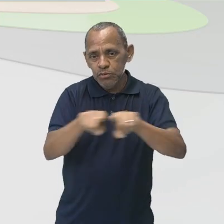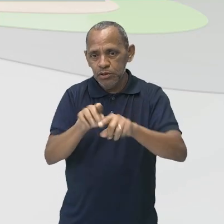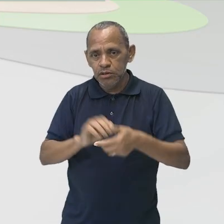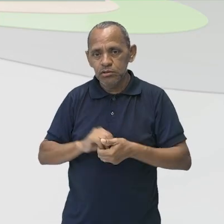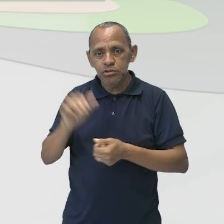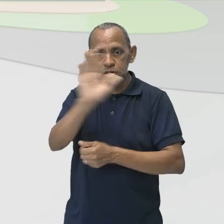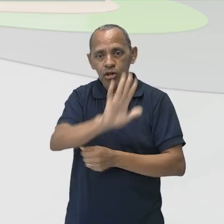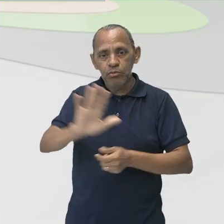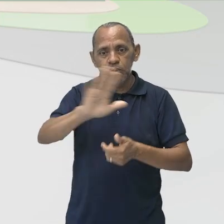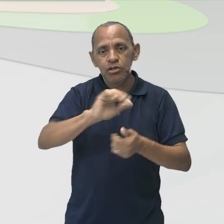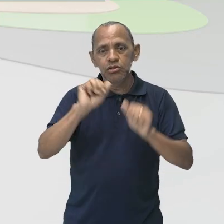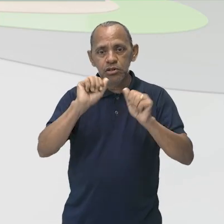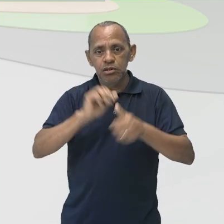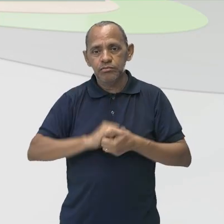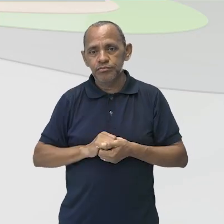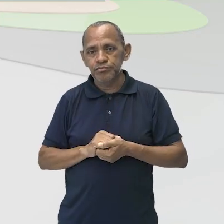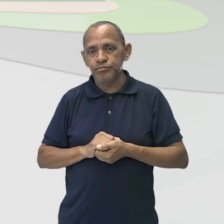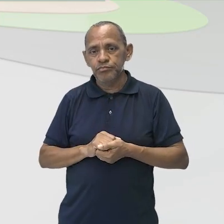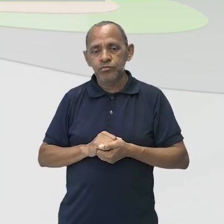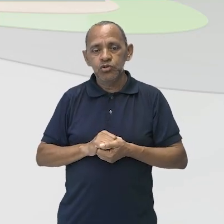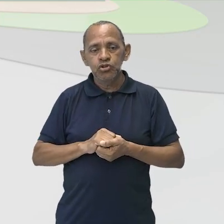são dos seguintes tipos: